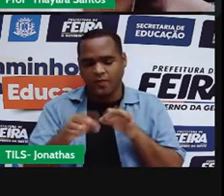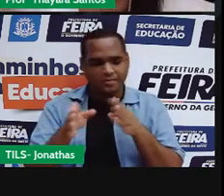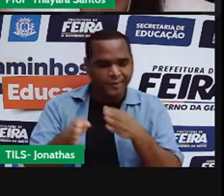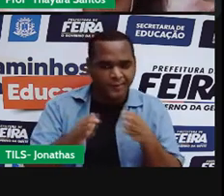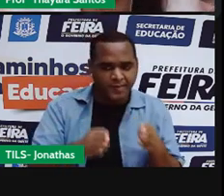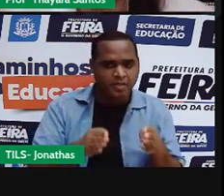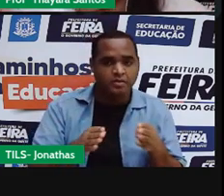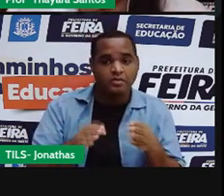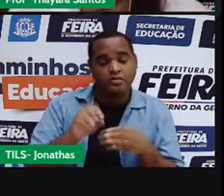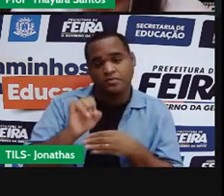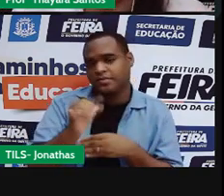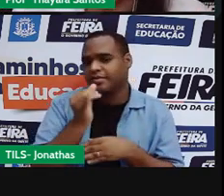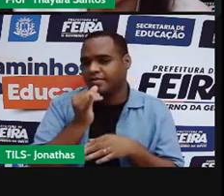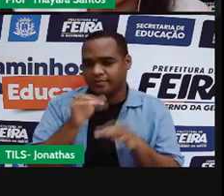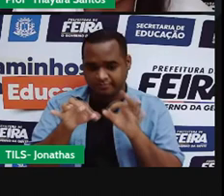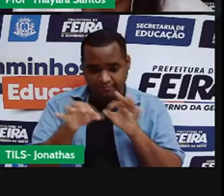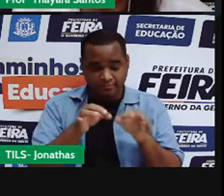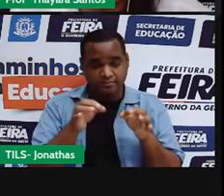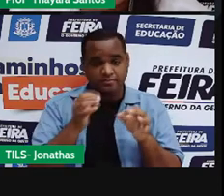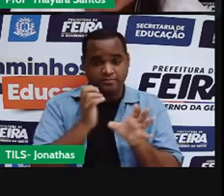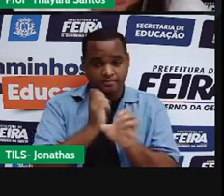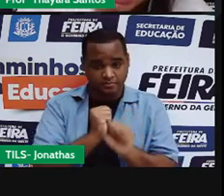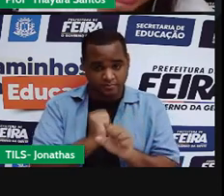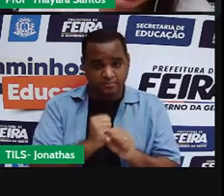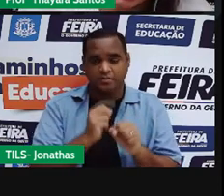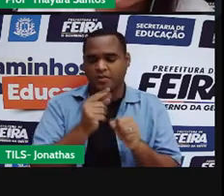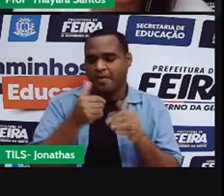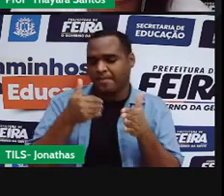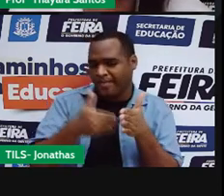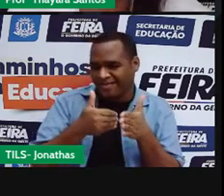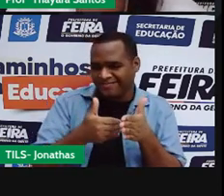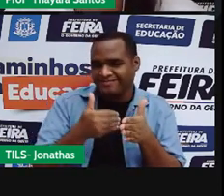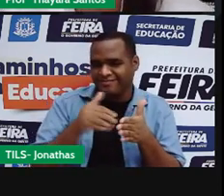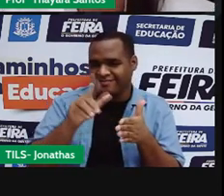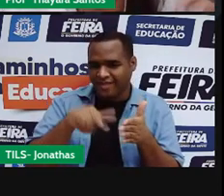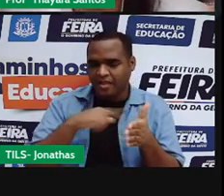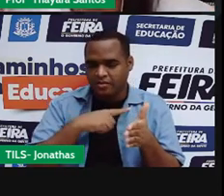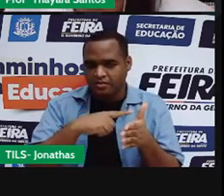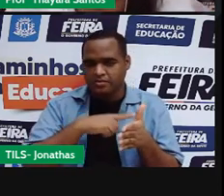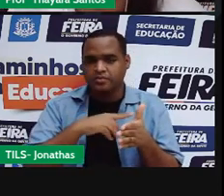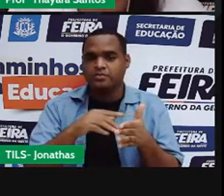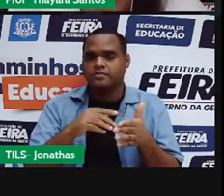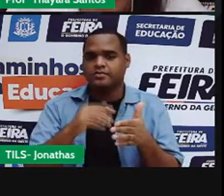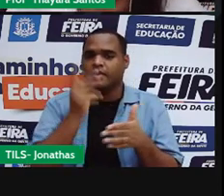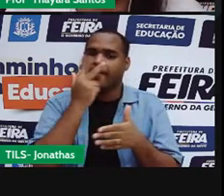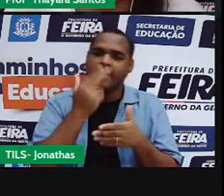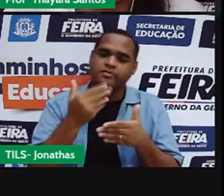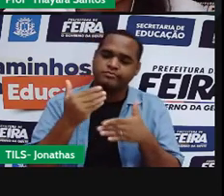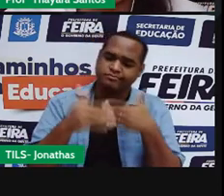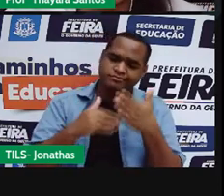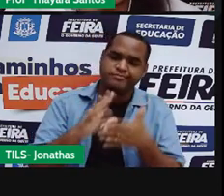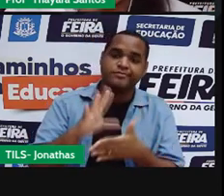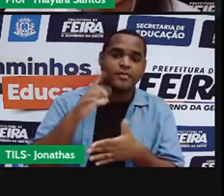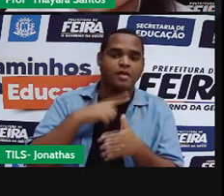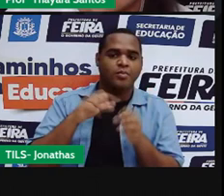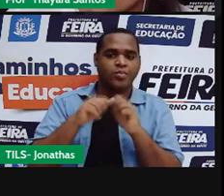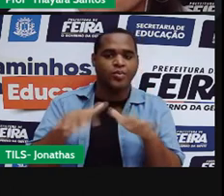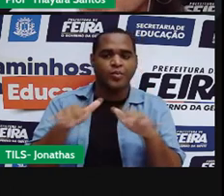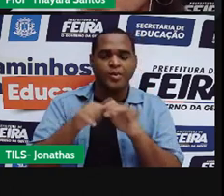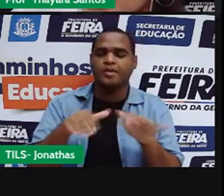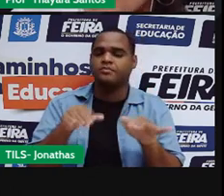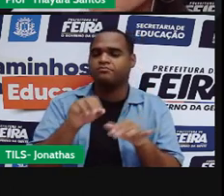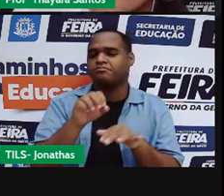se agitando, eles estão próximos aí, ali, mas não estão assim agitados. Então, se eu